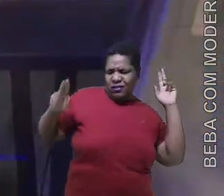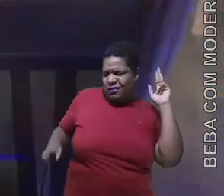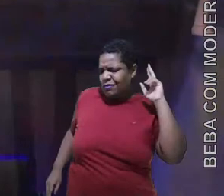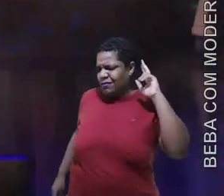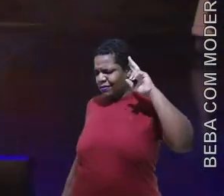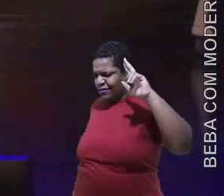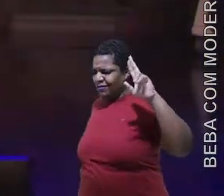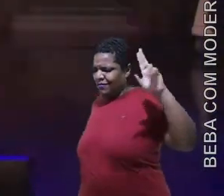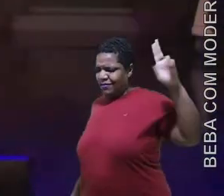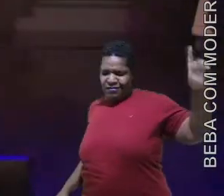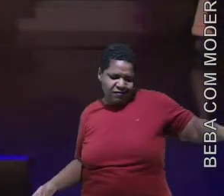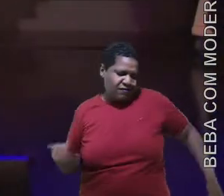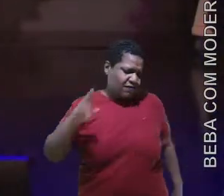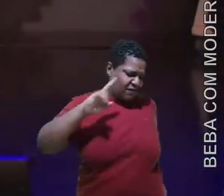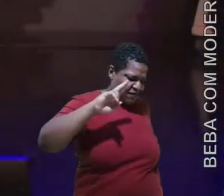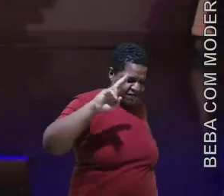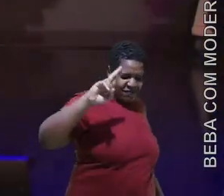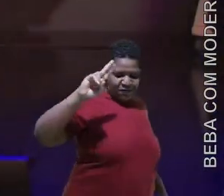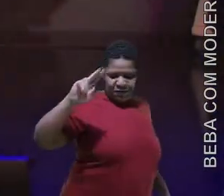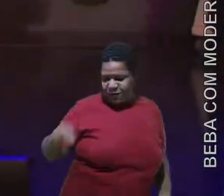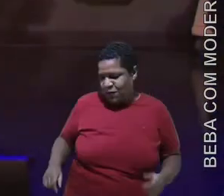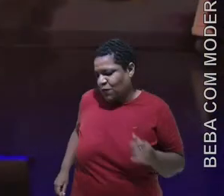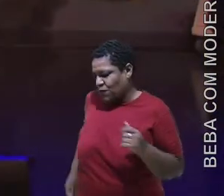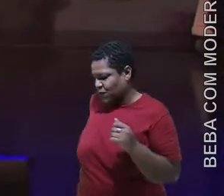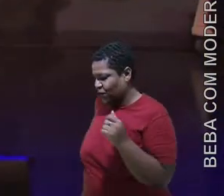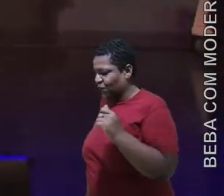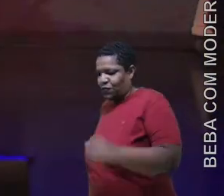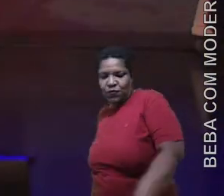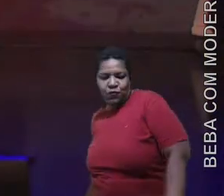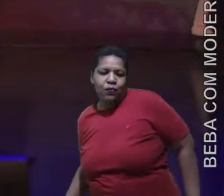e não